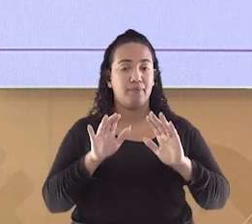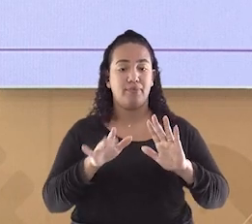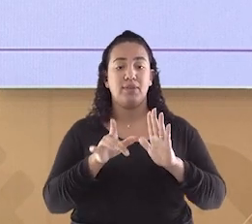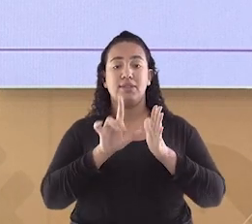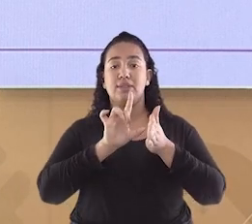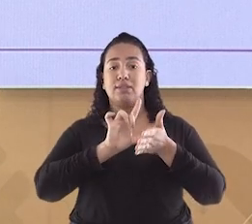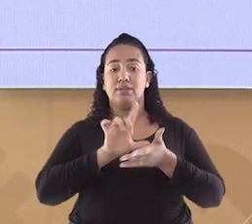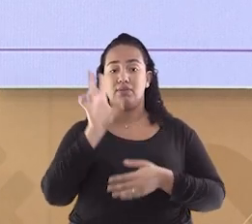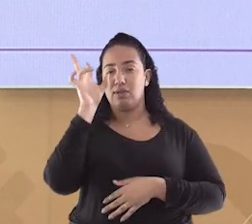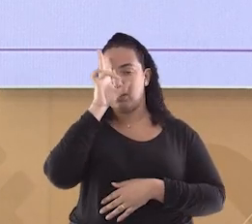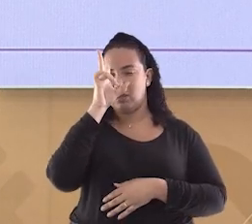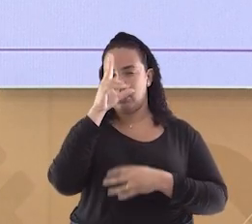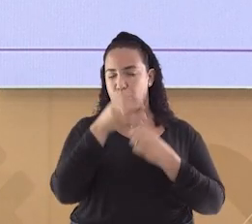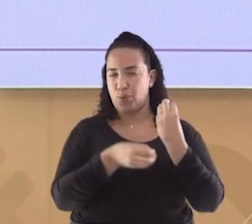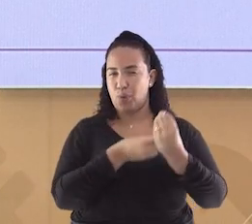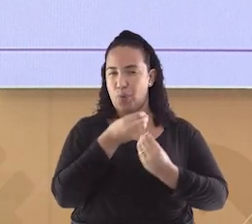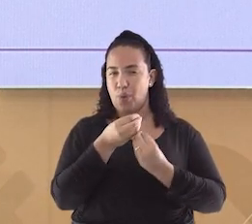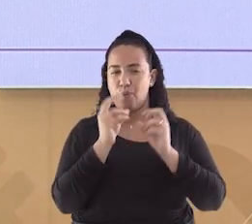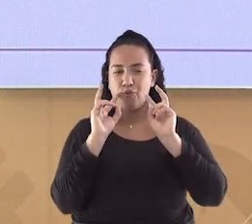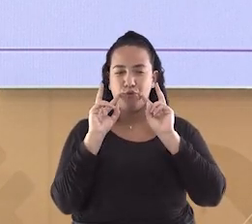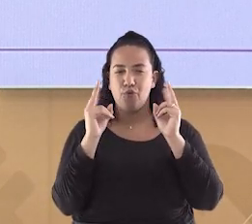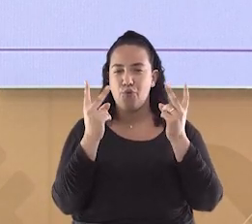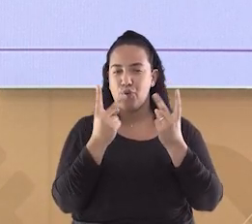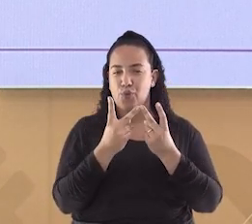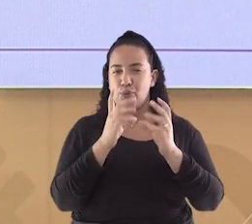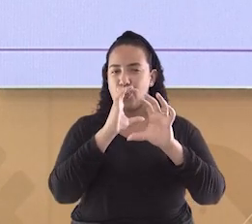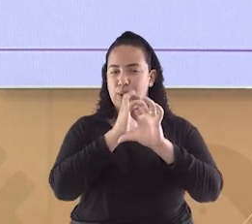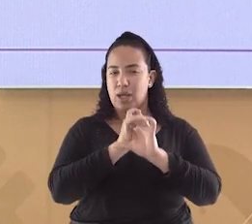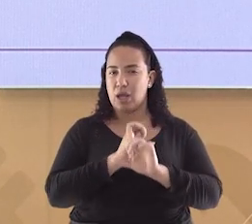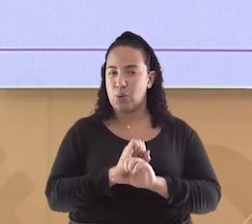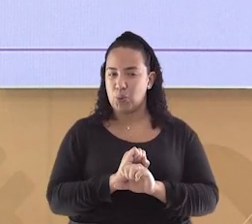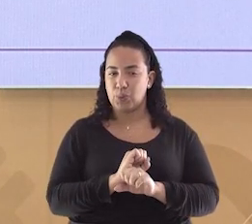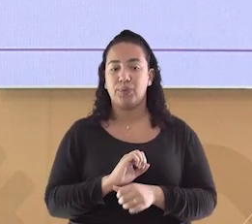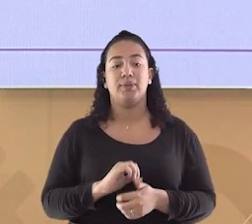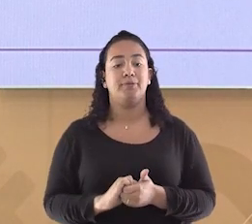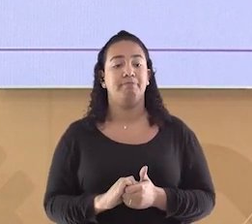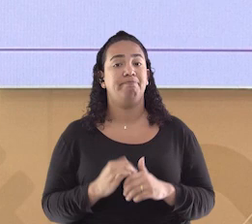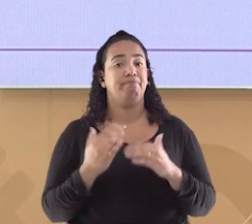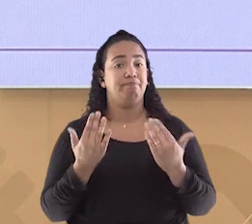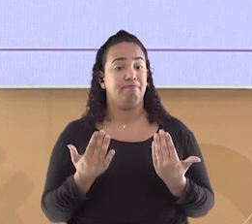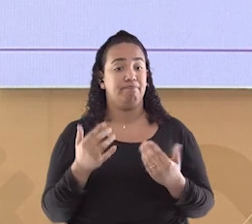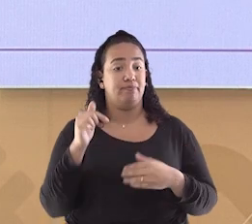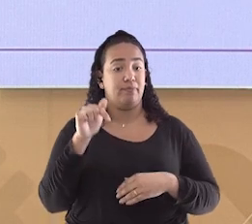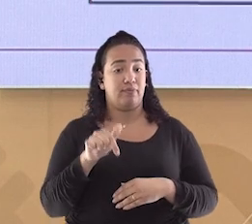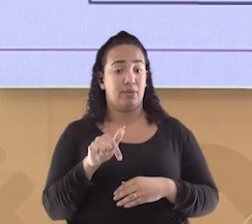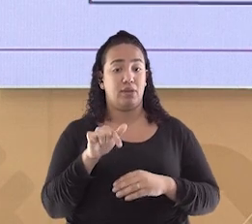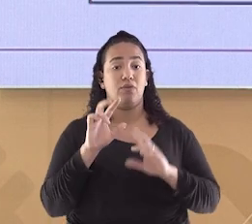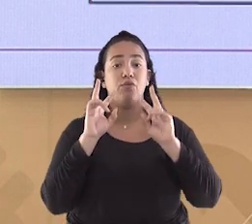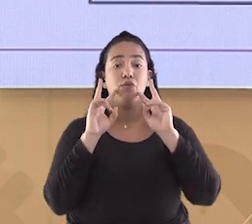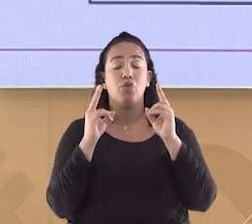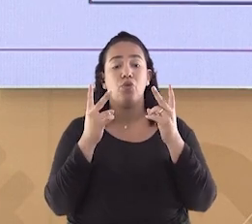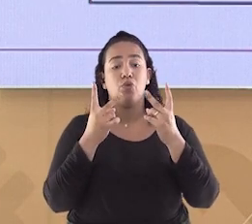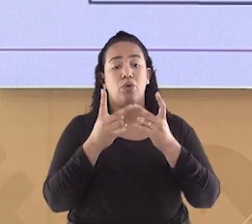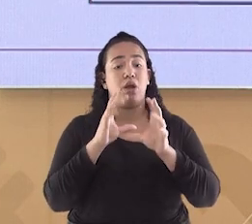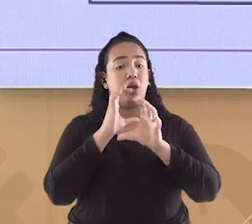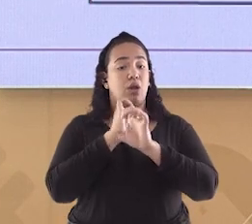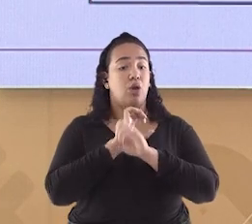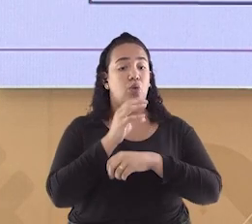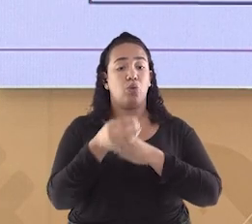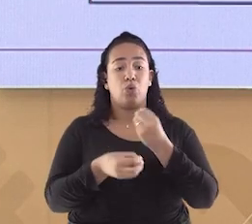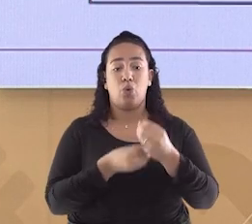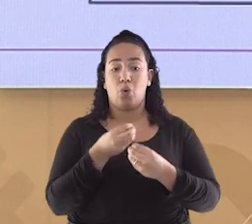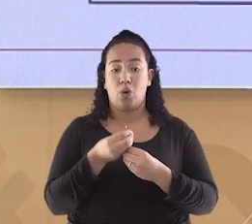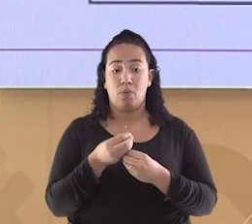antes disso, vamos relembrar como se calcula o volume de um cubo? Para calcular um volume de um